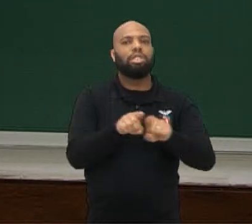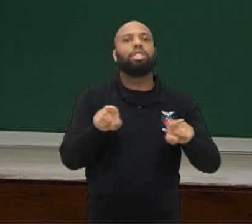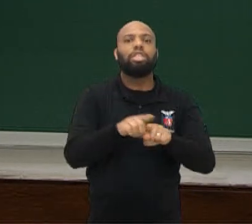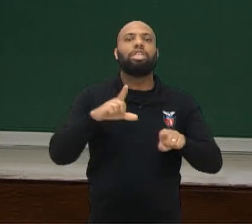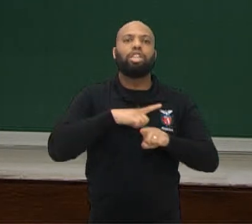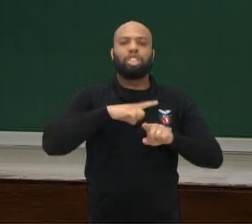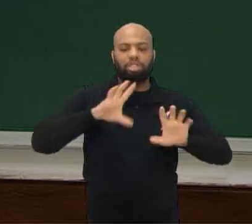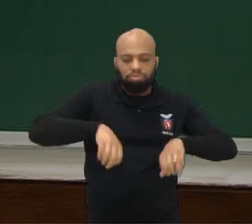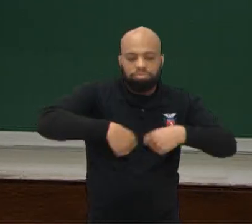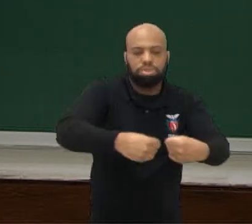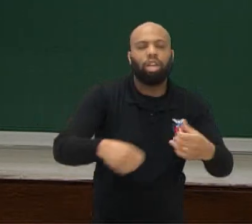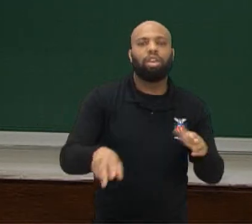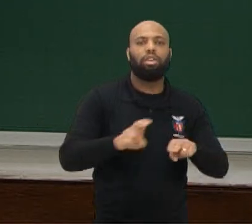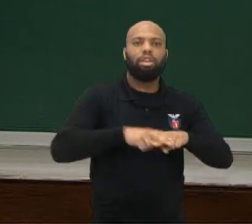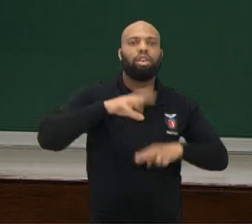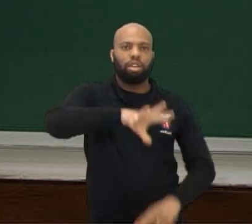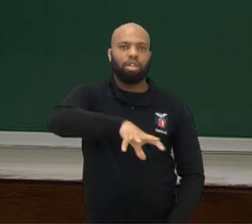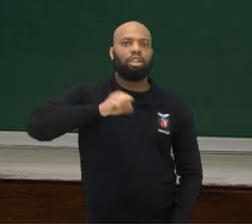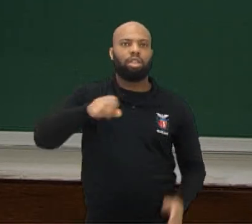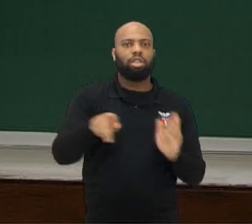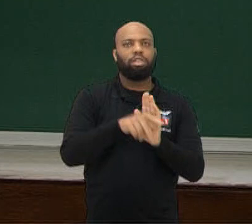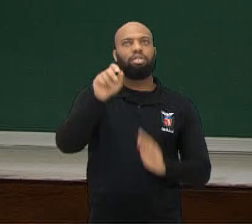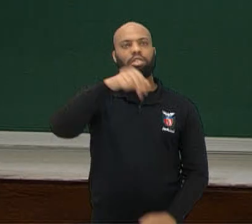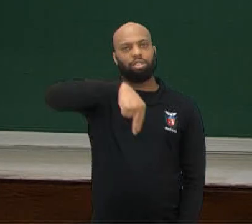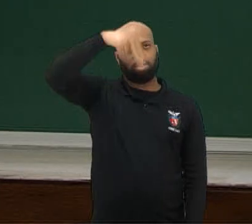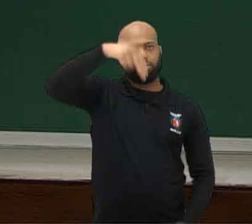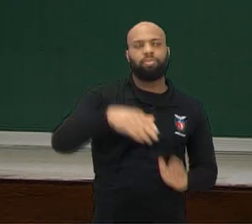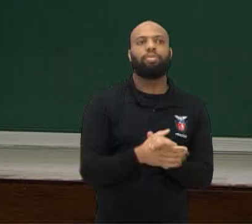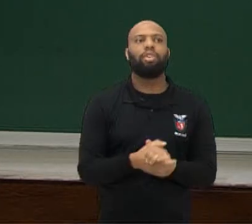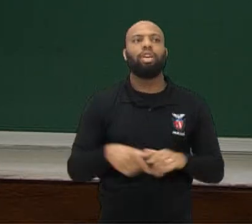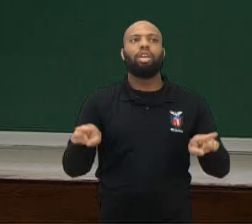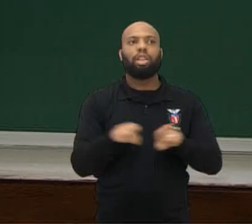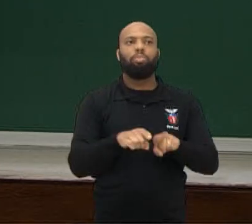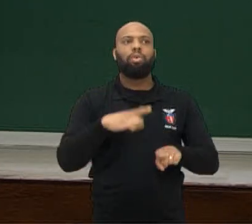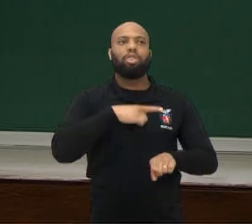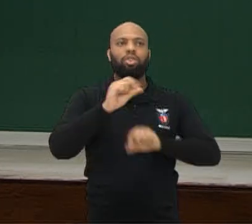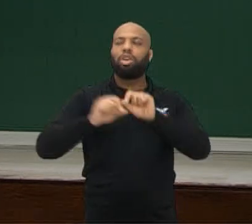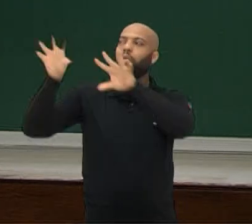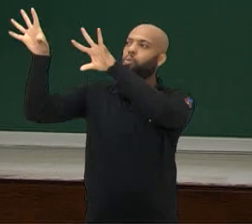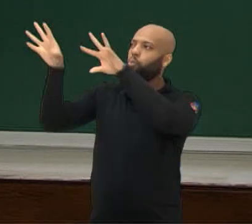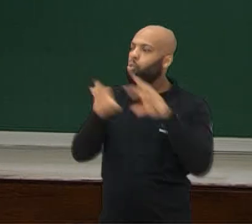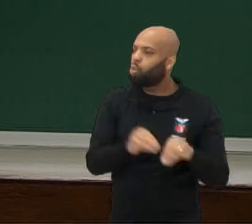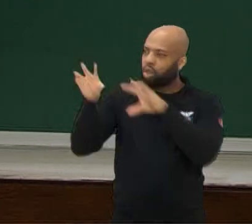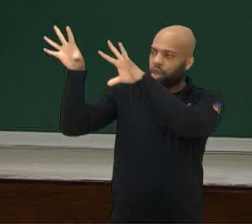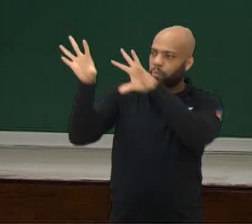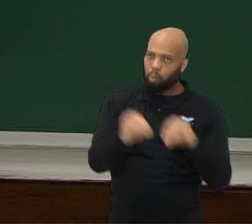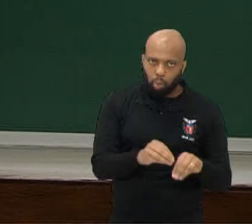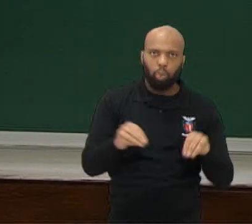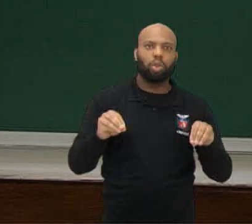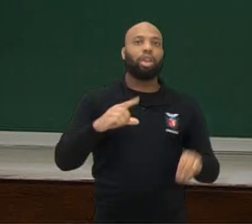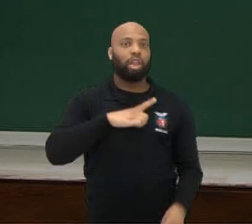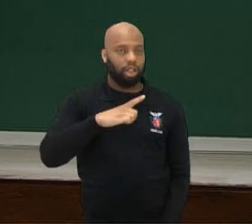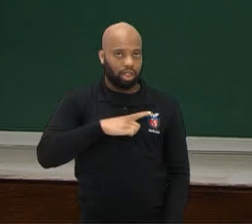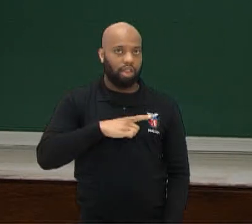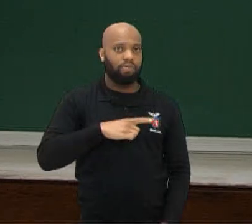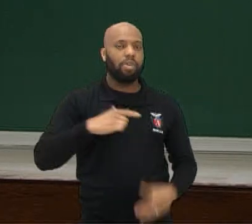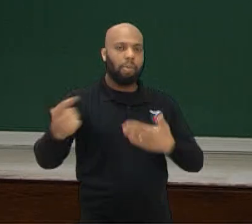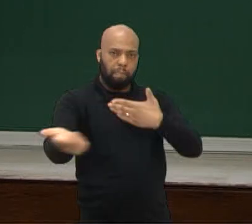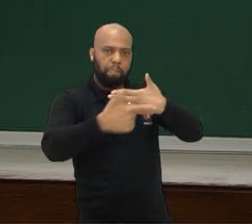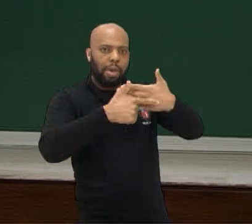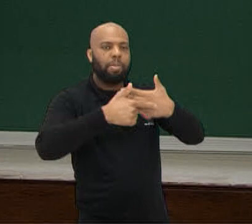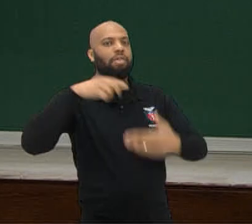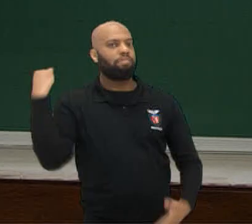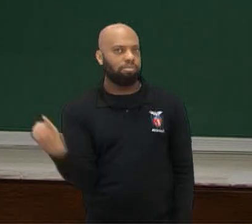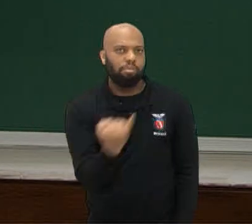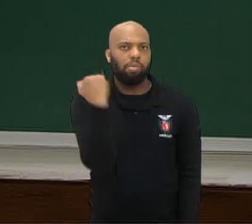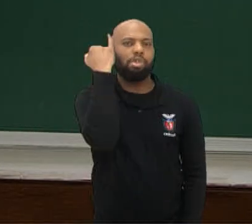ali para a ocupação da região norte, certo? As missões e as migrações tiveram um papel bem importante nessa ocupação